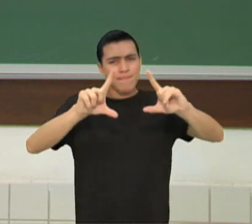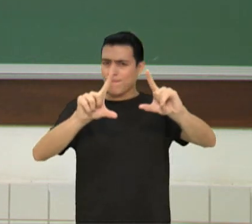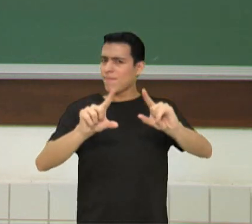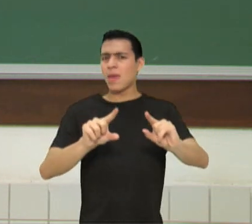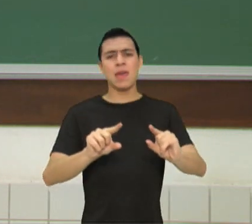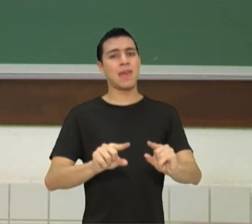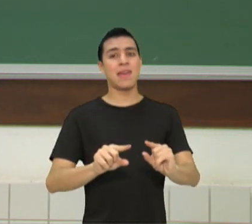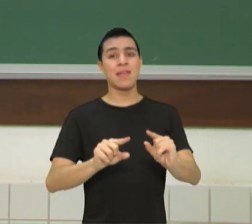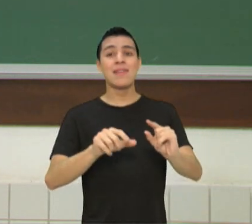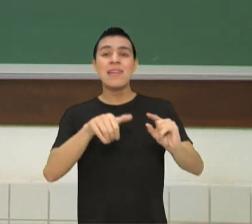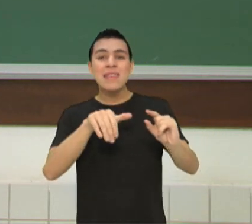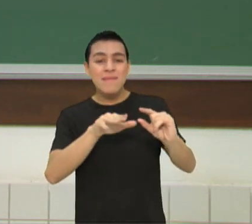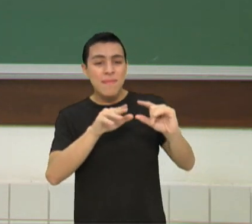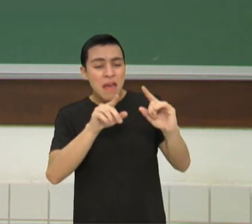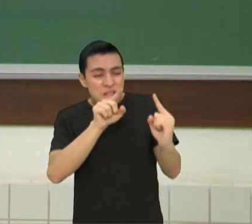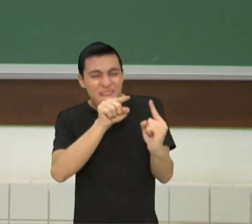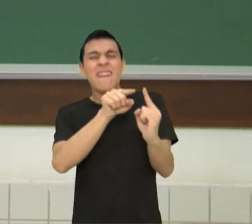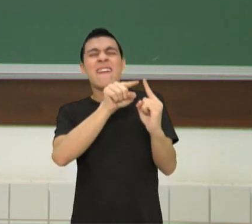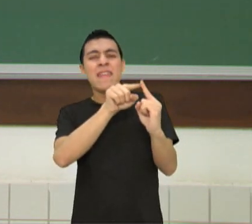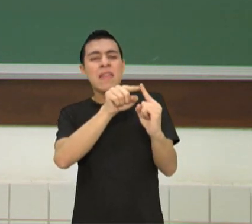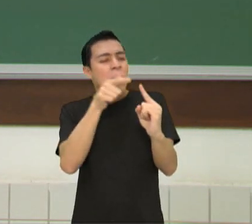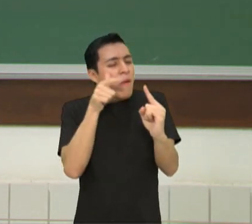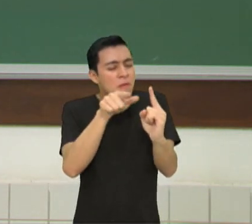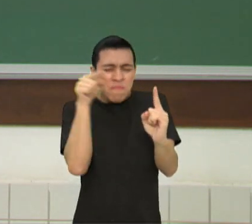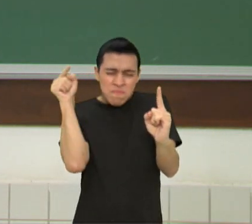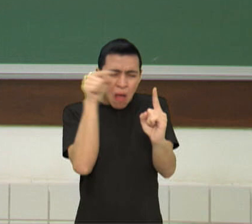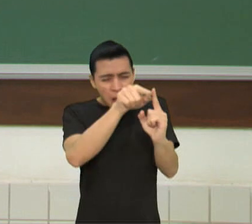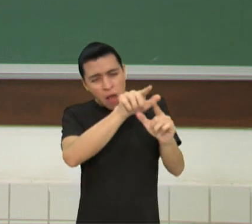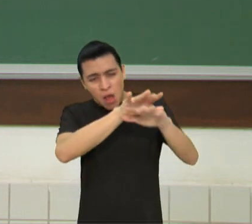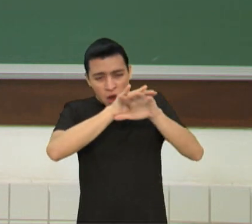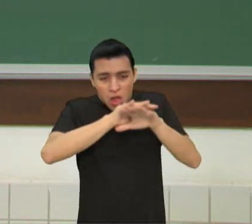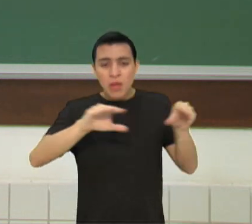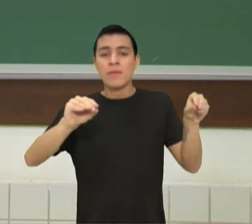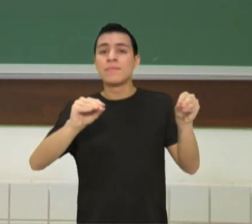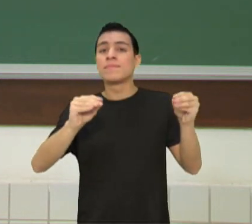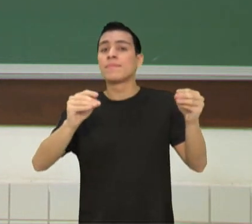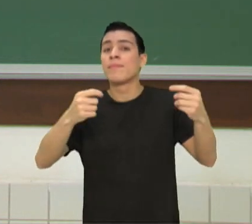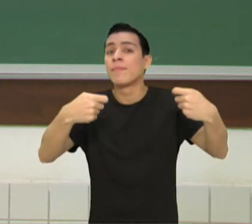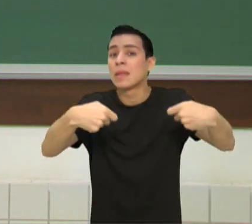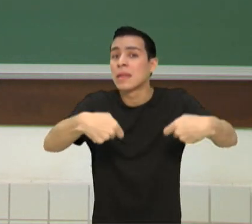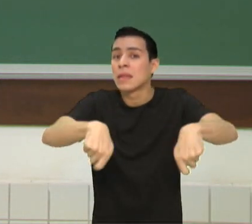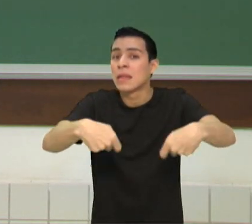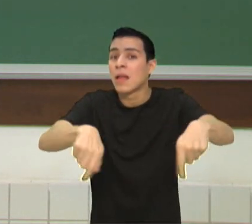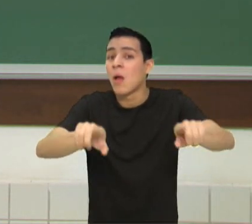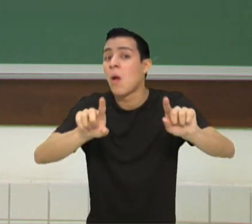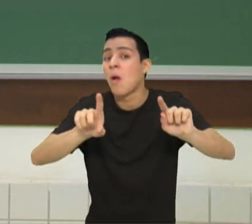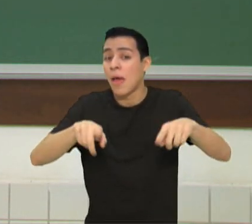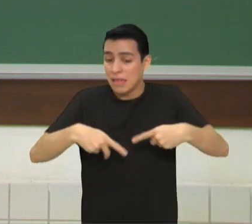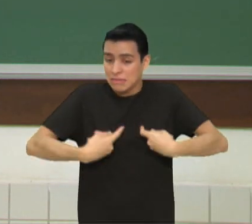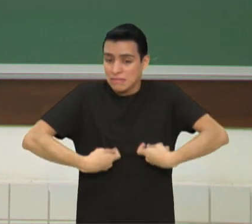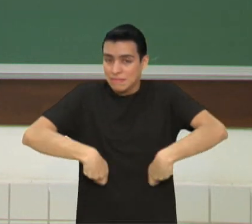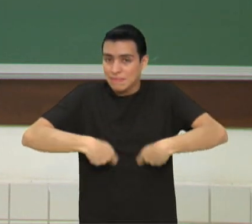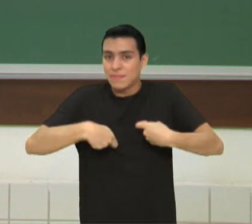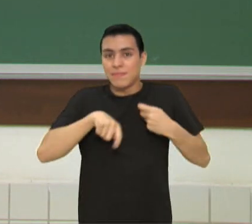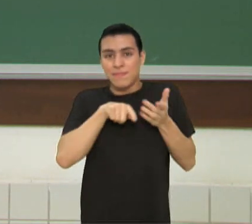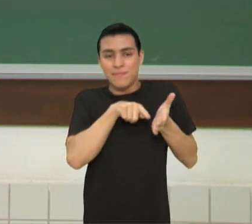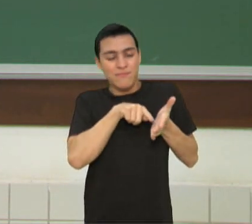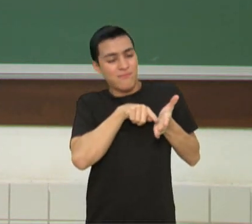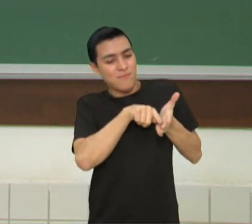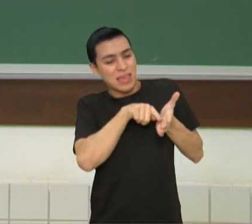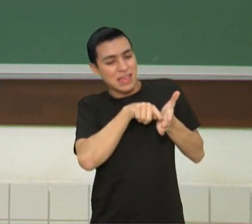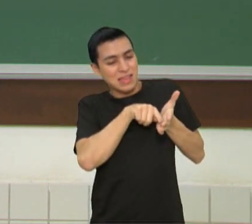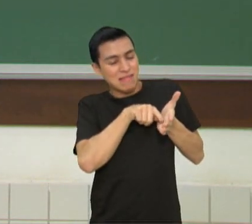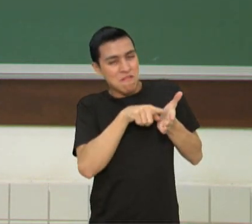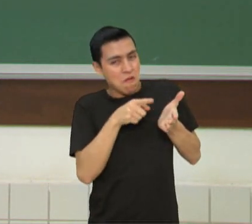e ser mais objetivo e efetivo na ação dele. Para isso precisamos de pesquisa. Mais uma